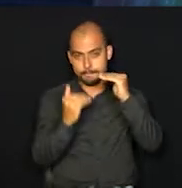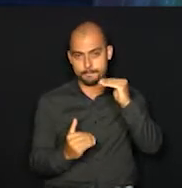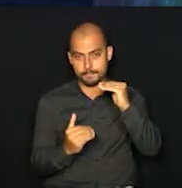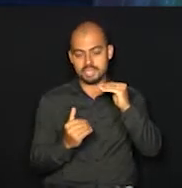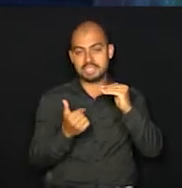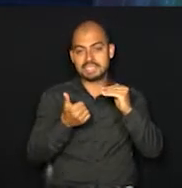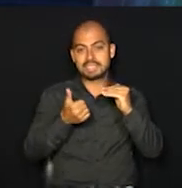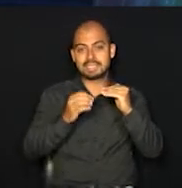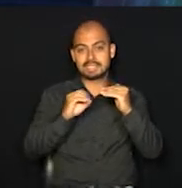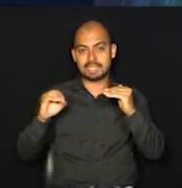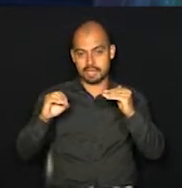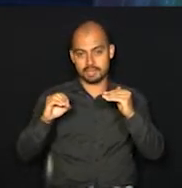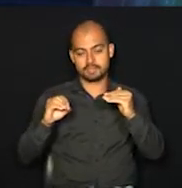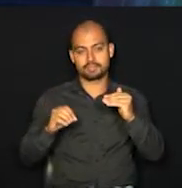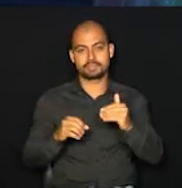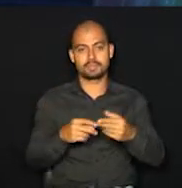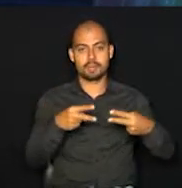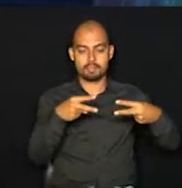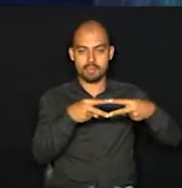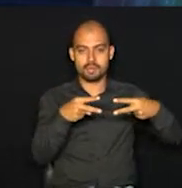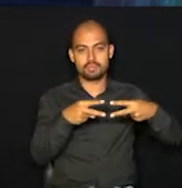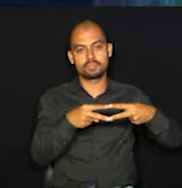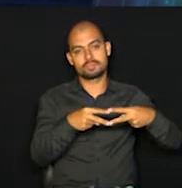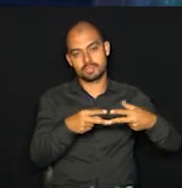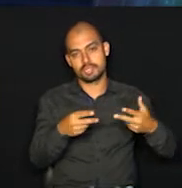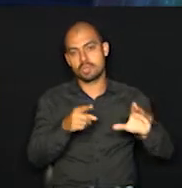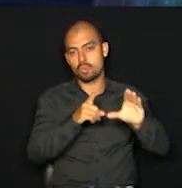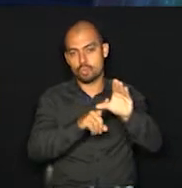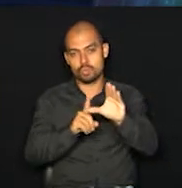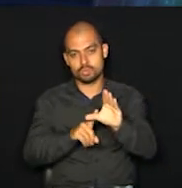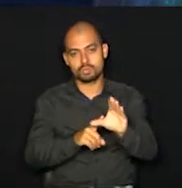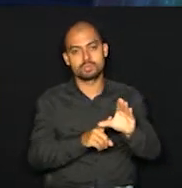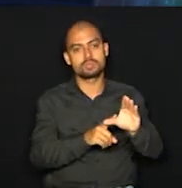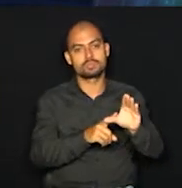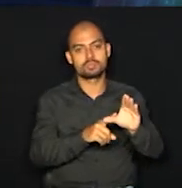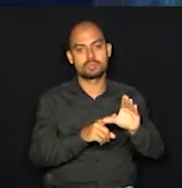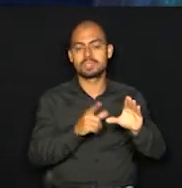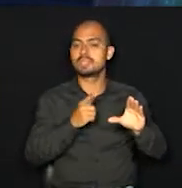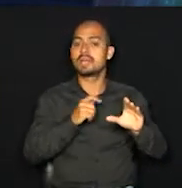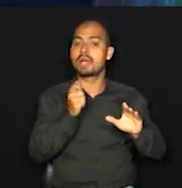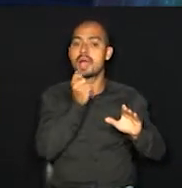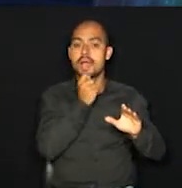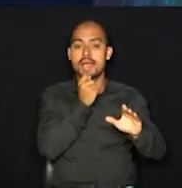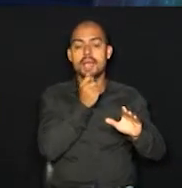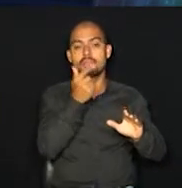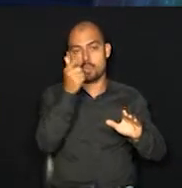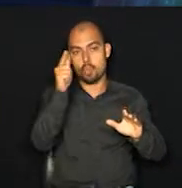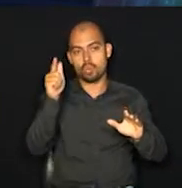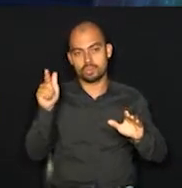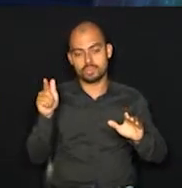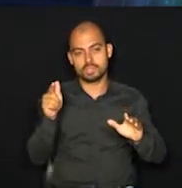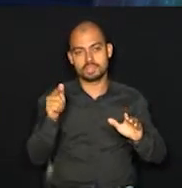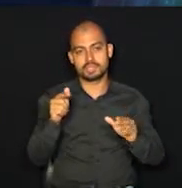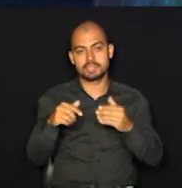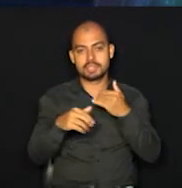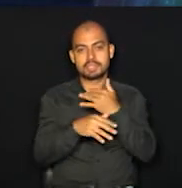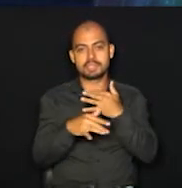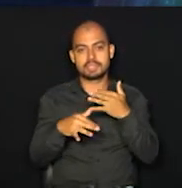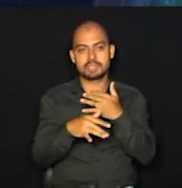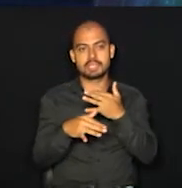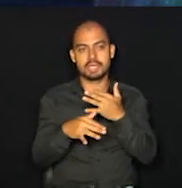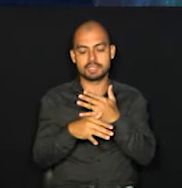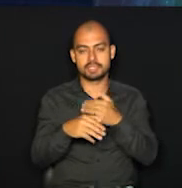100 óbitos. Paulínia, Nova Odessa, Cosmópolis. Temos ainda também a cidade